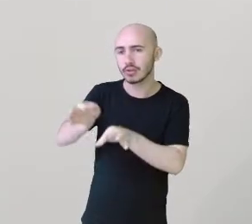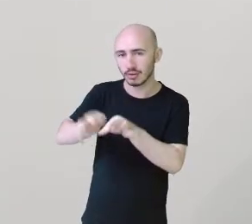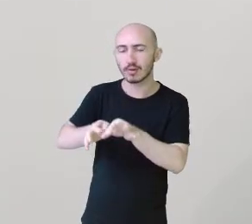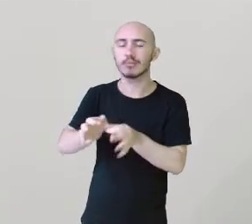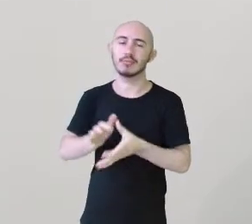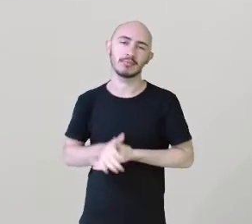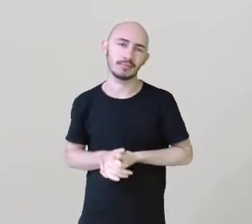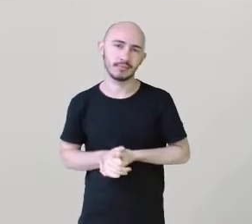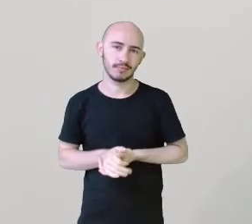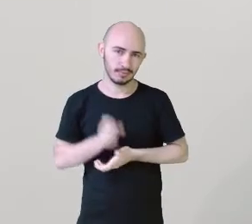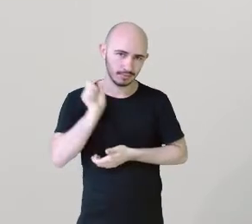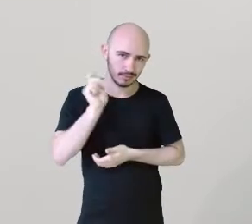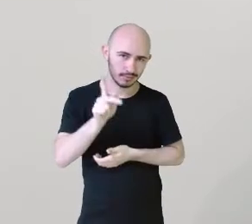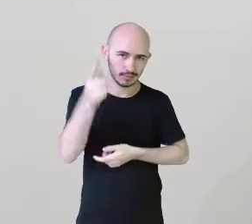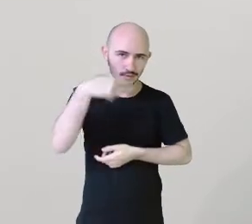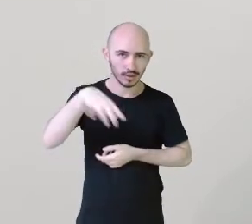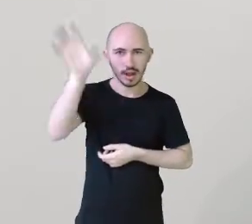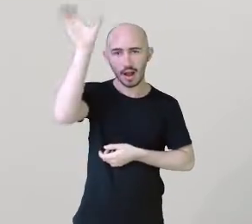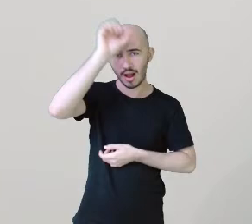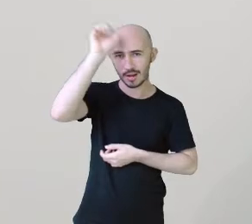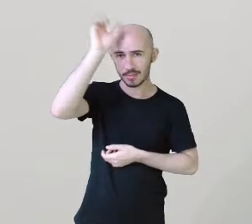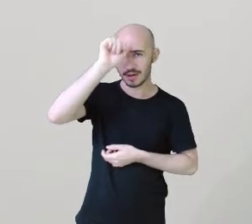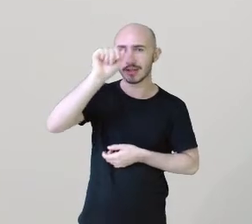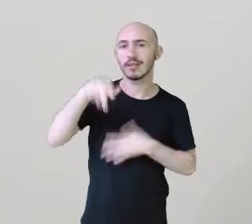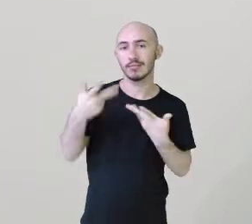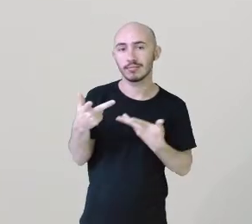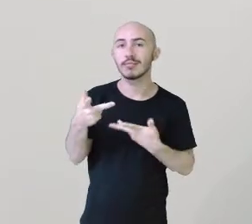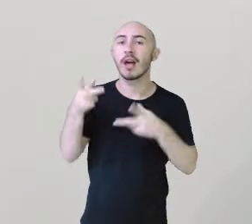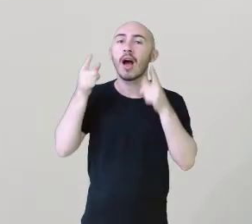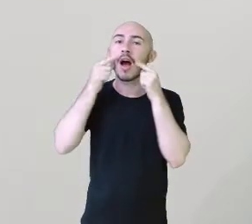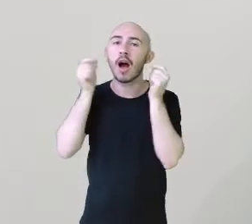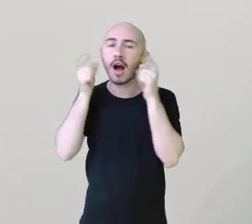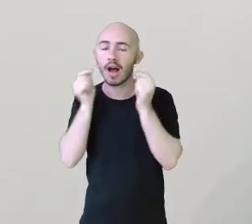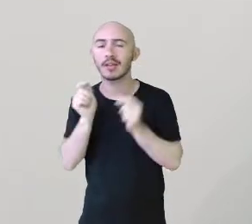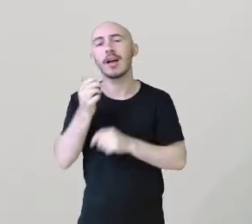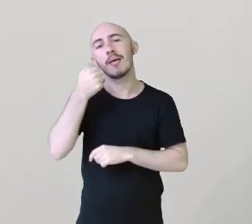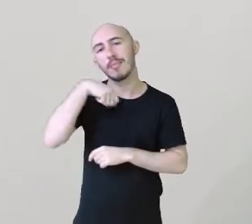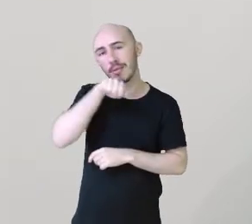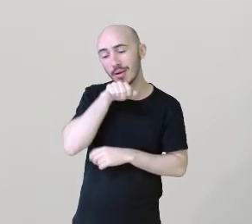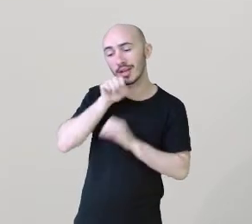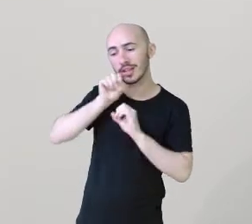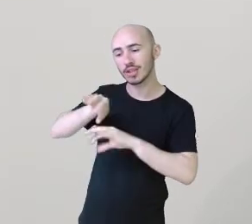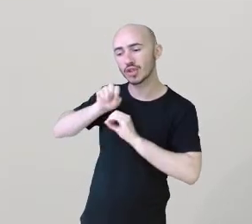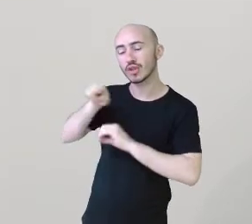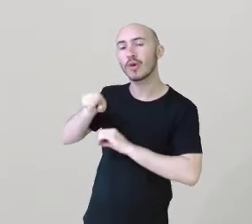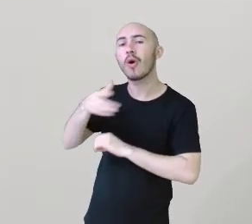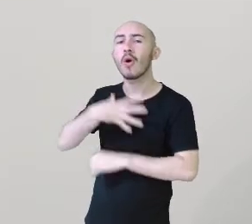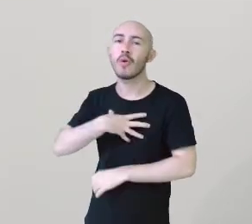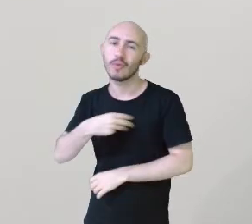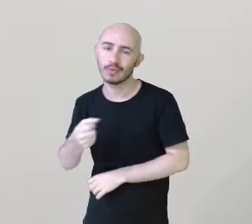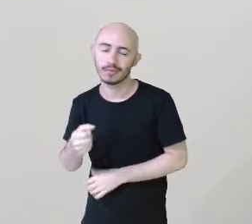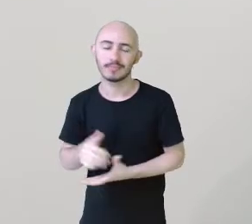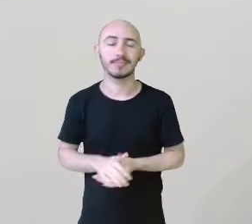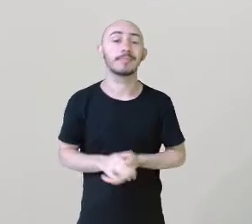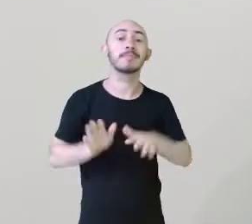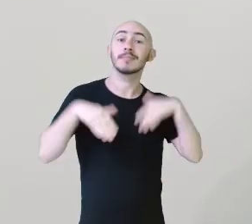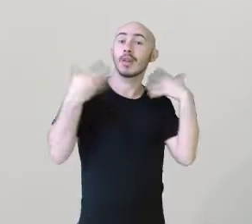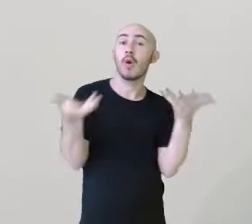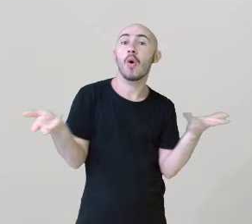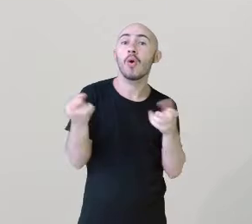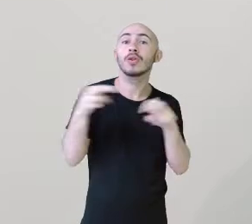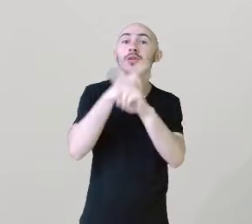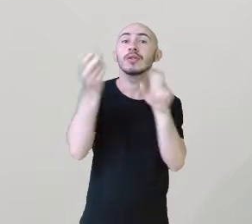vê coração. Leva aí o ensinamento da mamãe rata que falou para o seu filho. Mas a nossa aula de hoje é